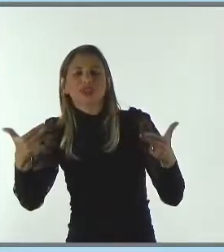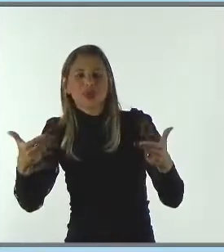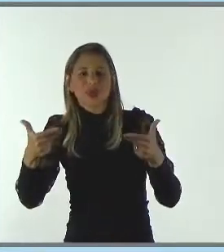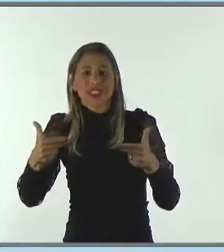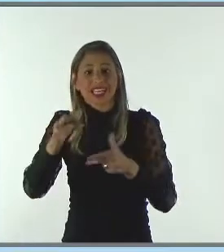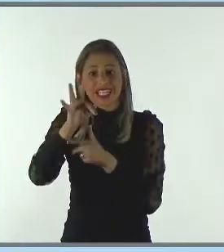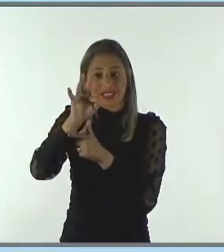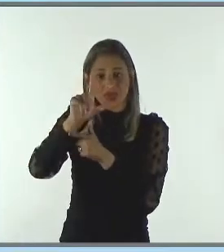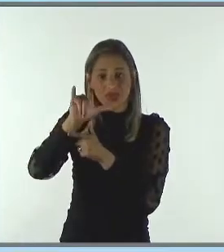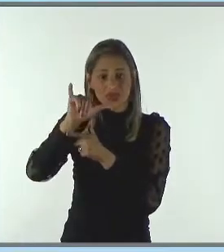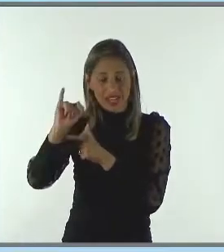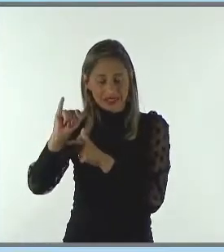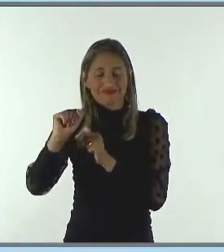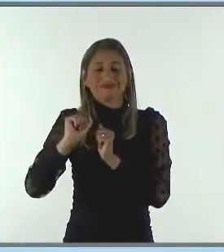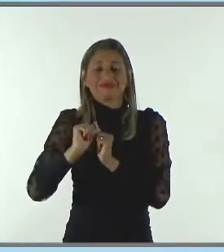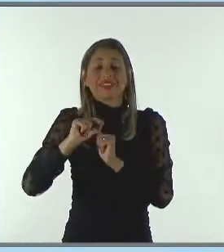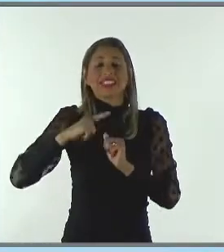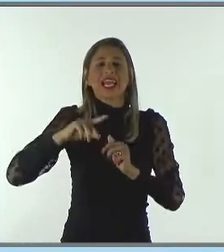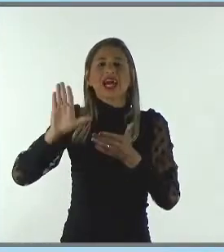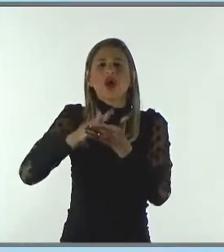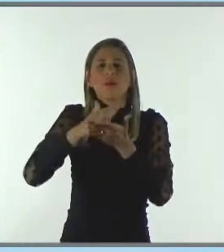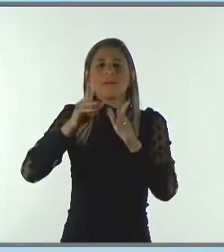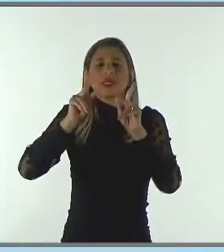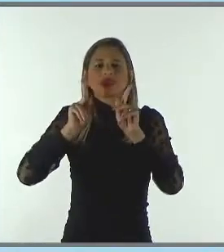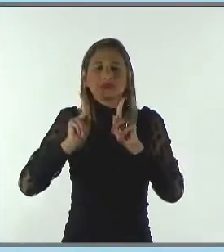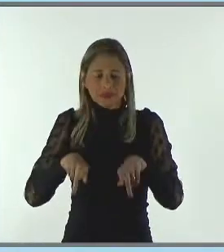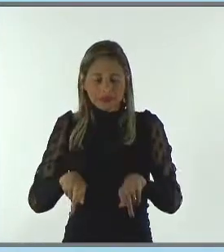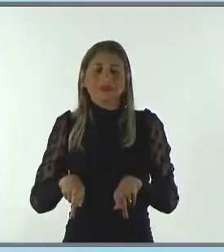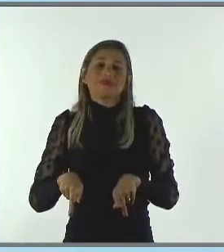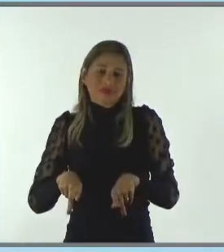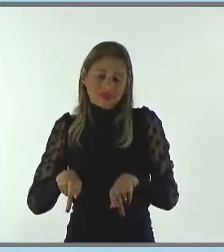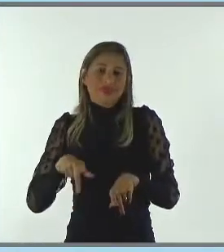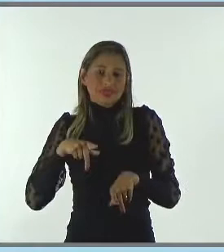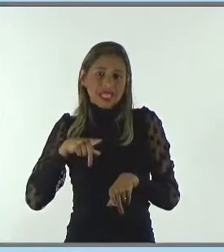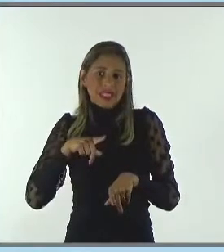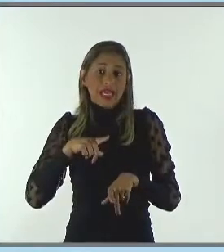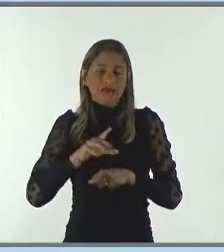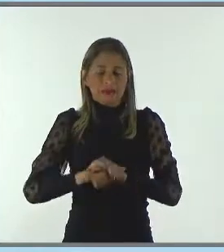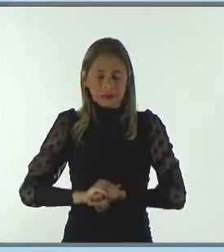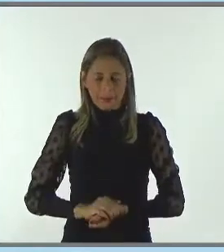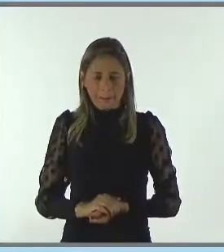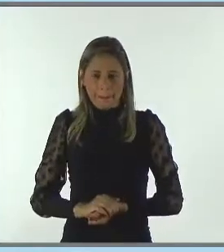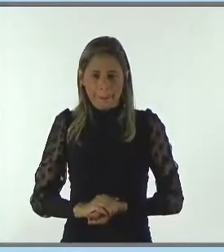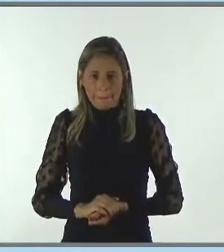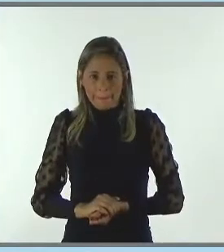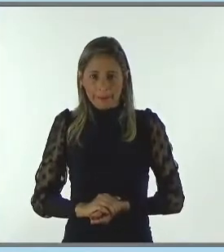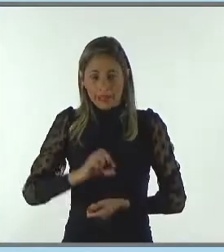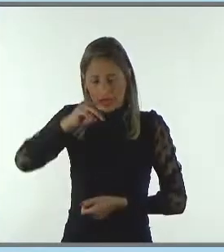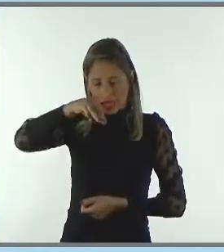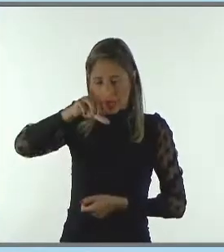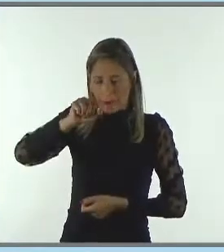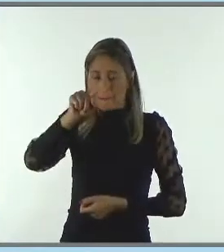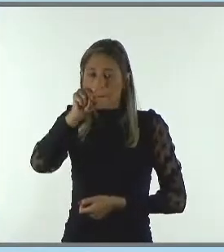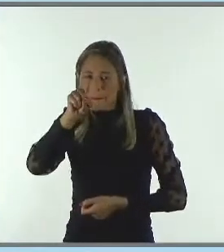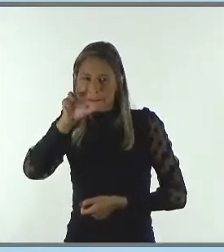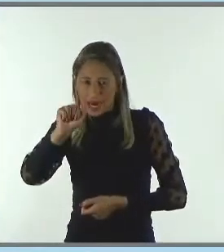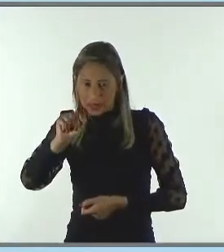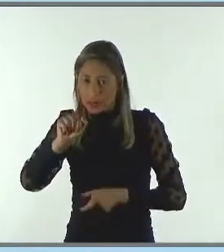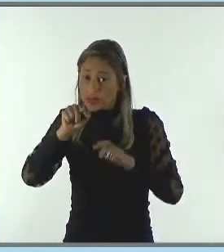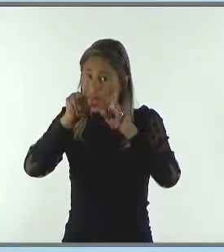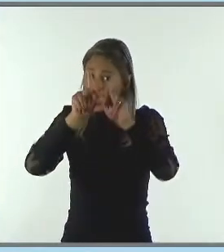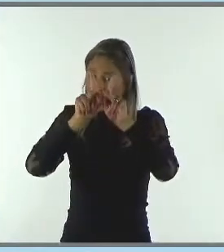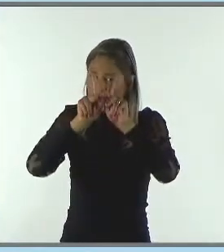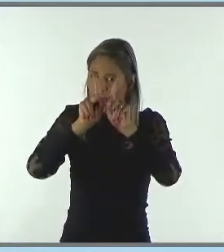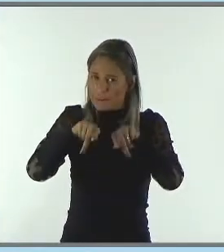FLI, porque tem umas pessoas que são um pouco assim, uma espécie de unanimidade. A Masa era essa pessoa que a